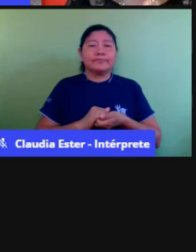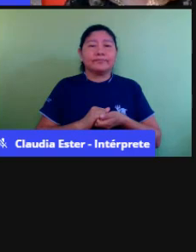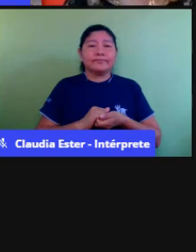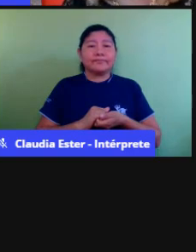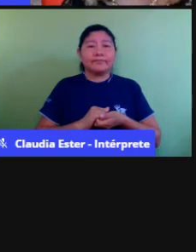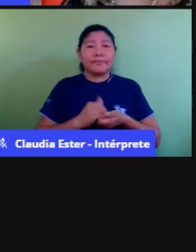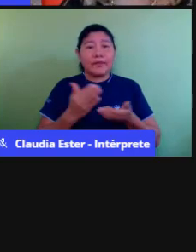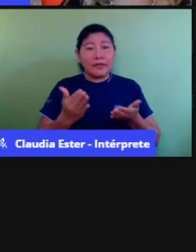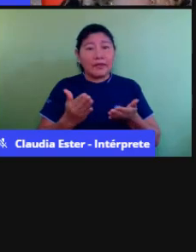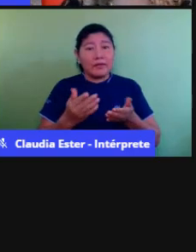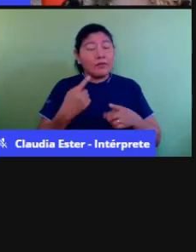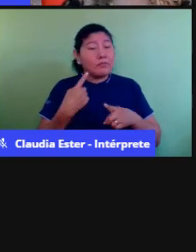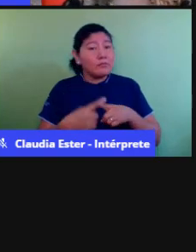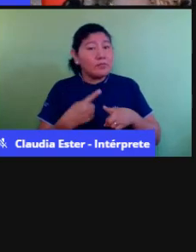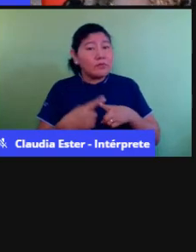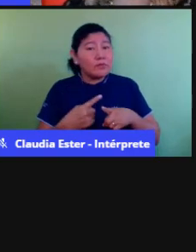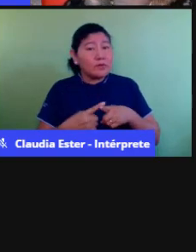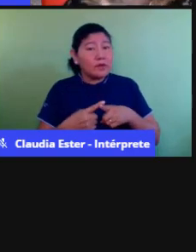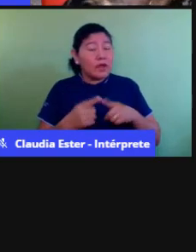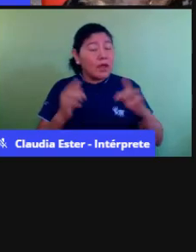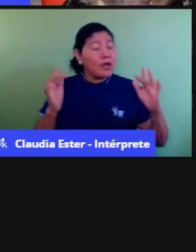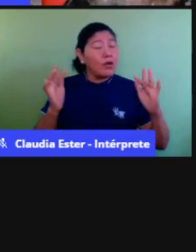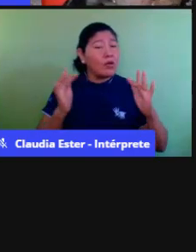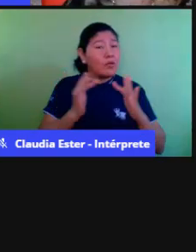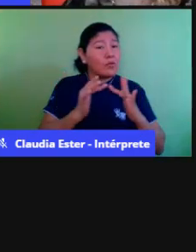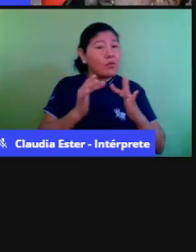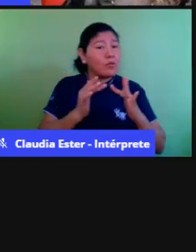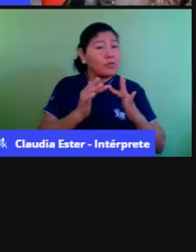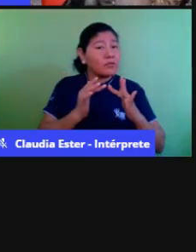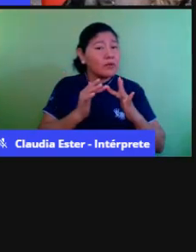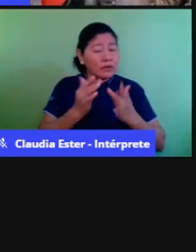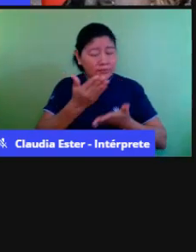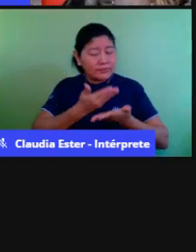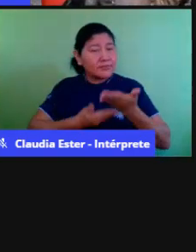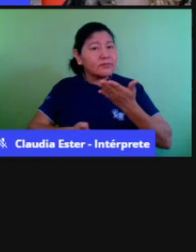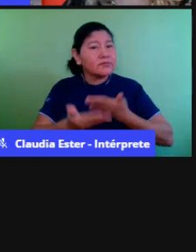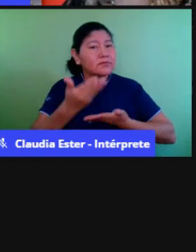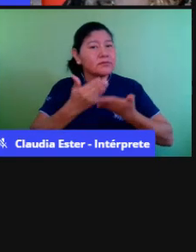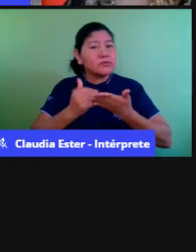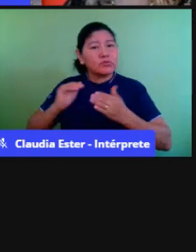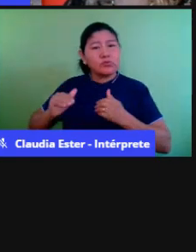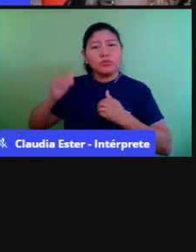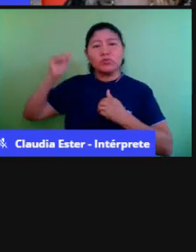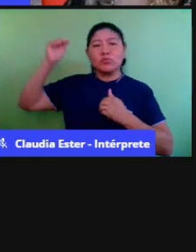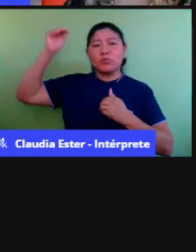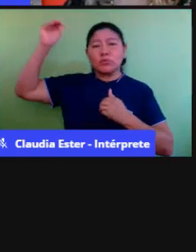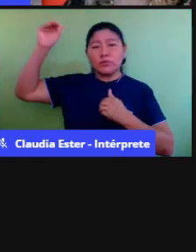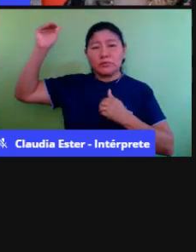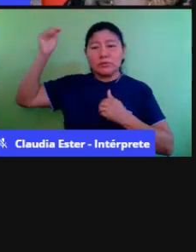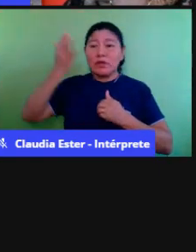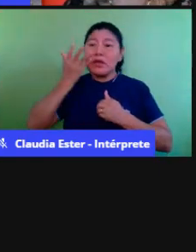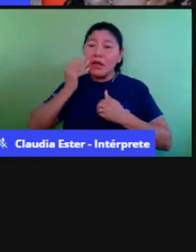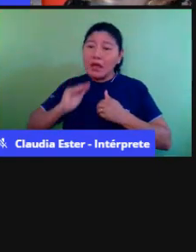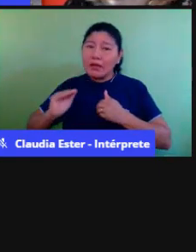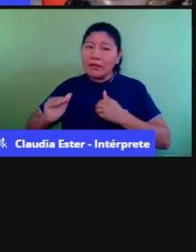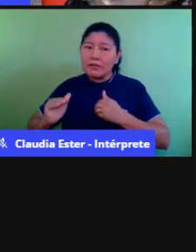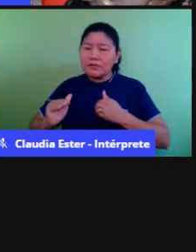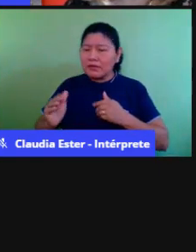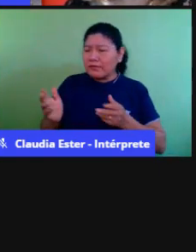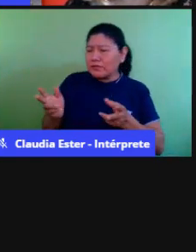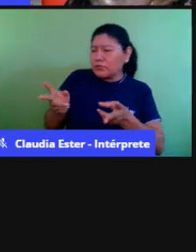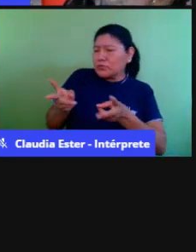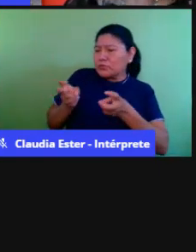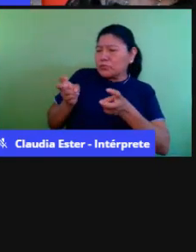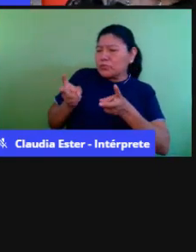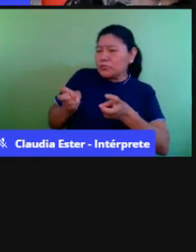É através da relação com o adulto que a criança amplia, que a criança pequena amplia sua atuação no